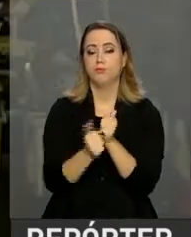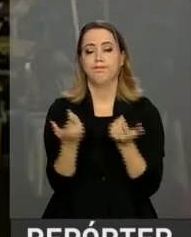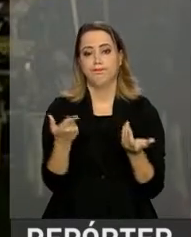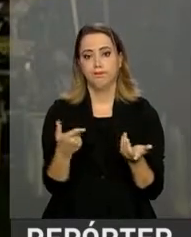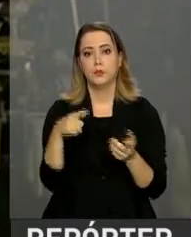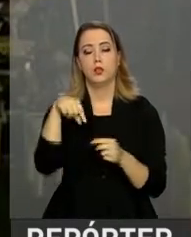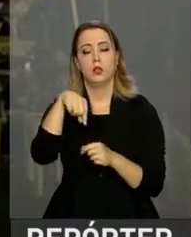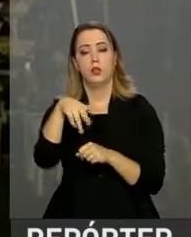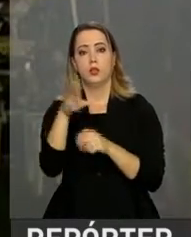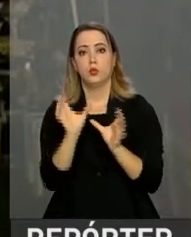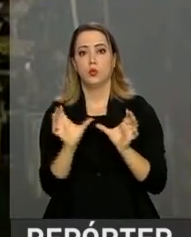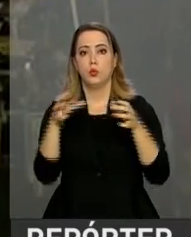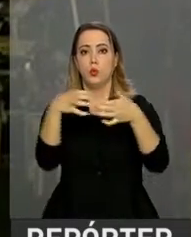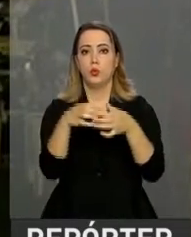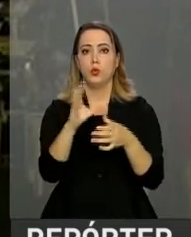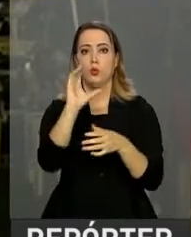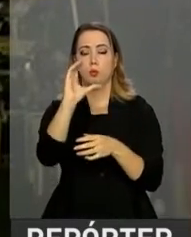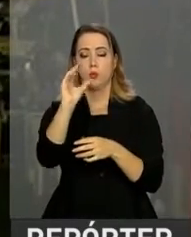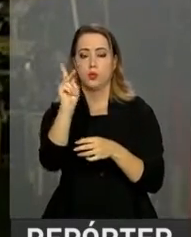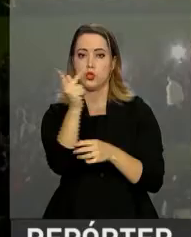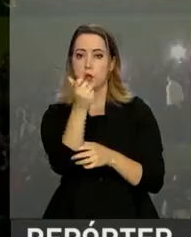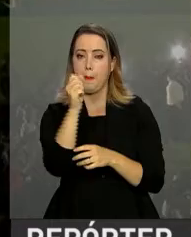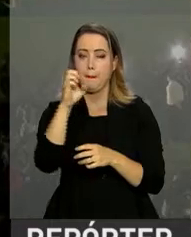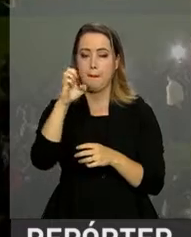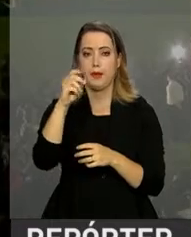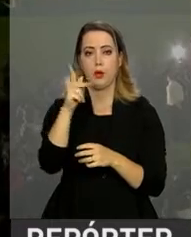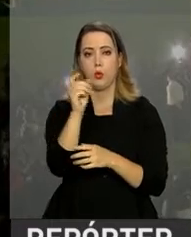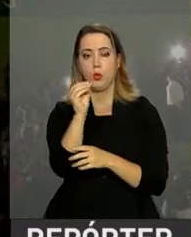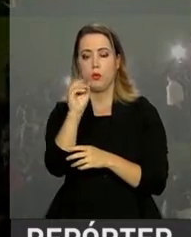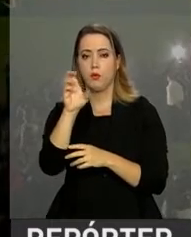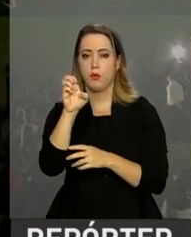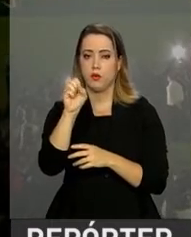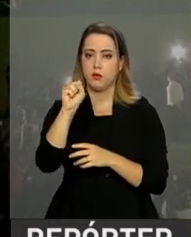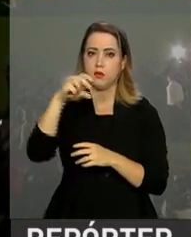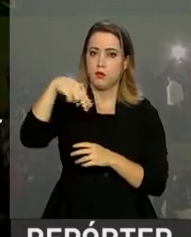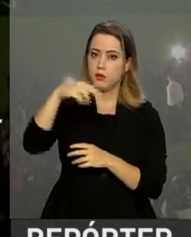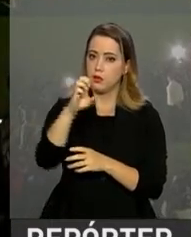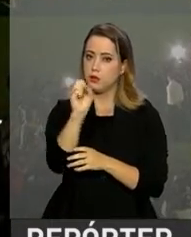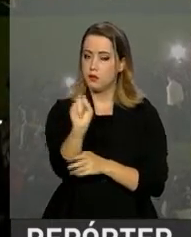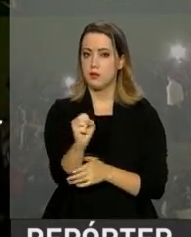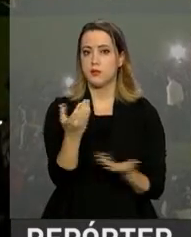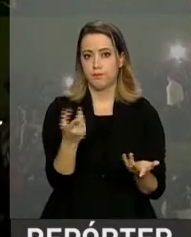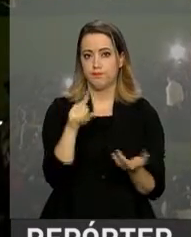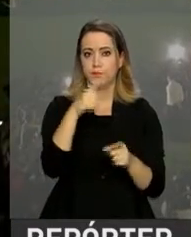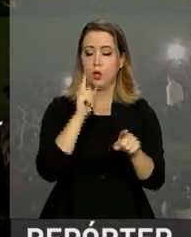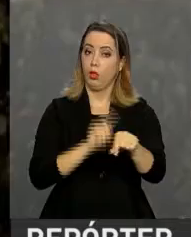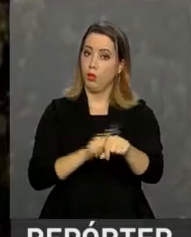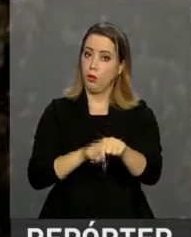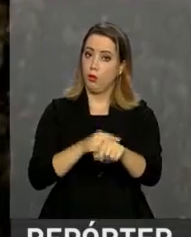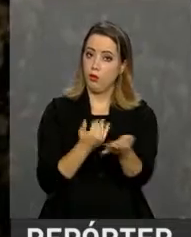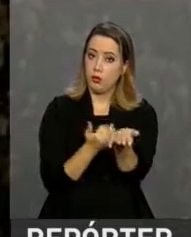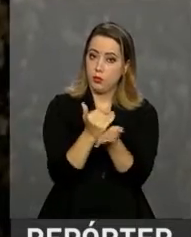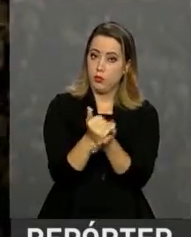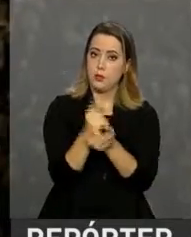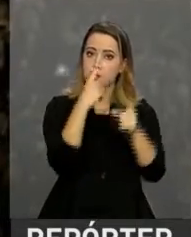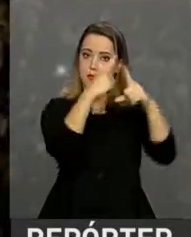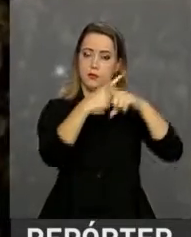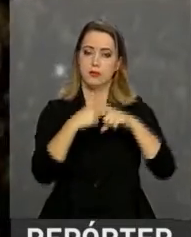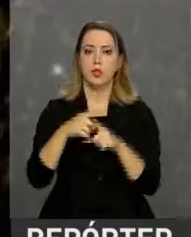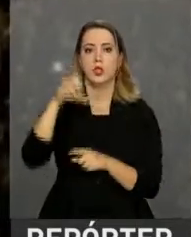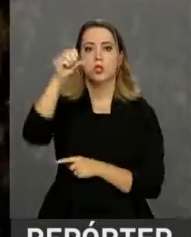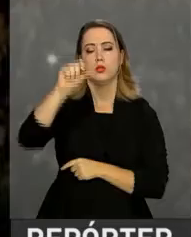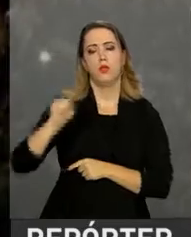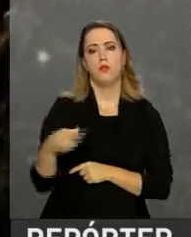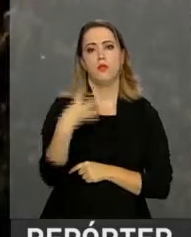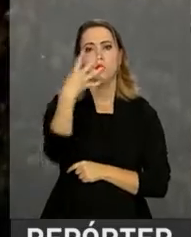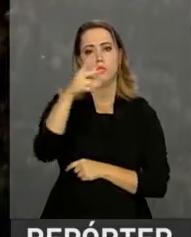Colômbia, o primeiro jogo da final da Copa Sul-Americana. Na hora em que começaria a partida, às 9h45